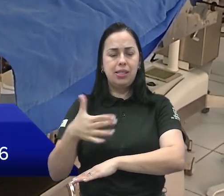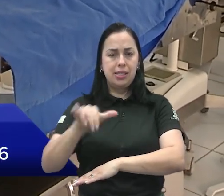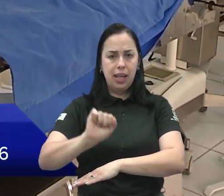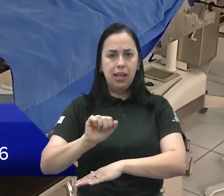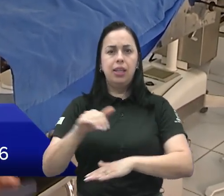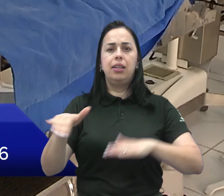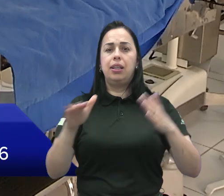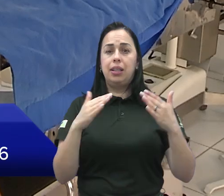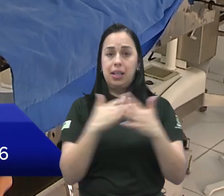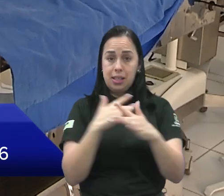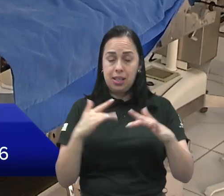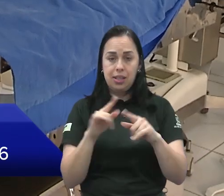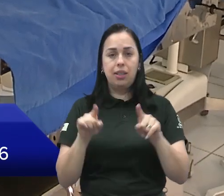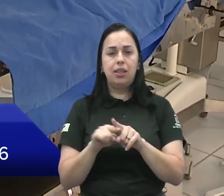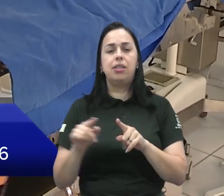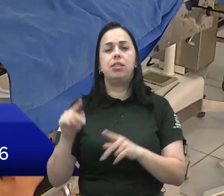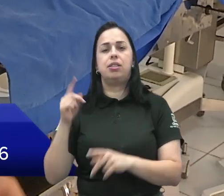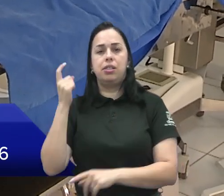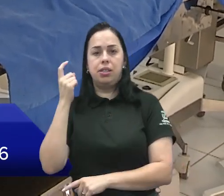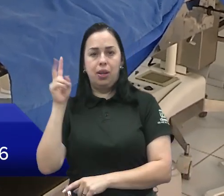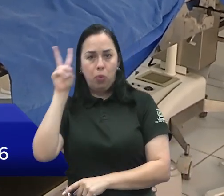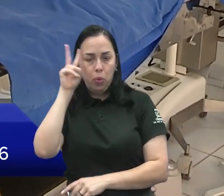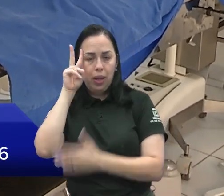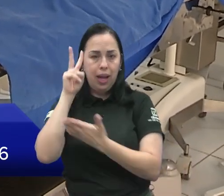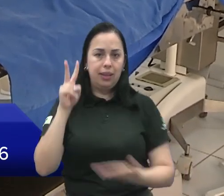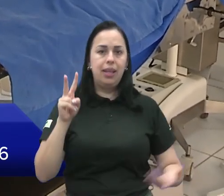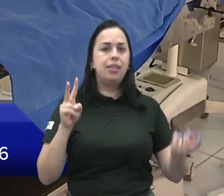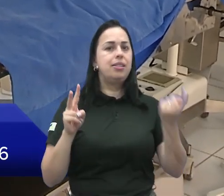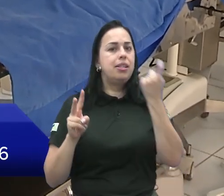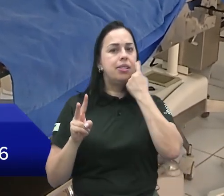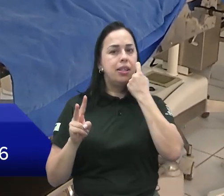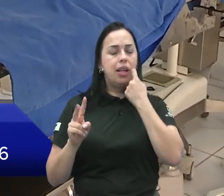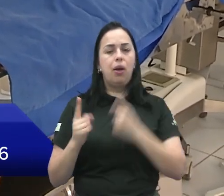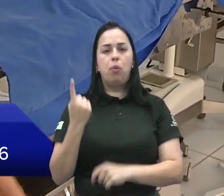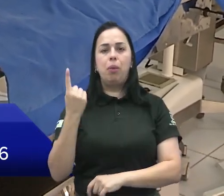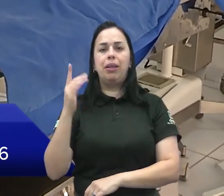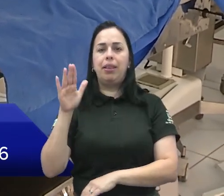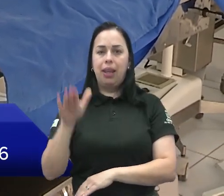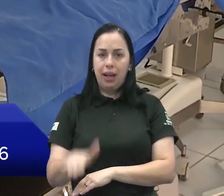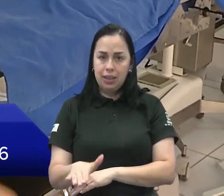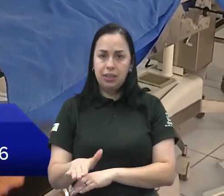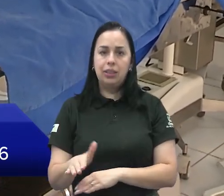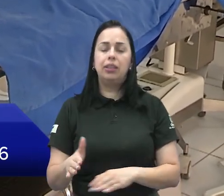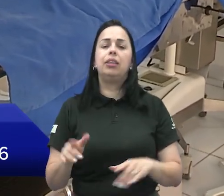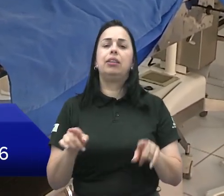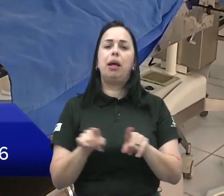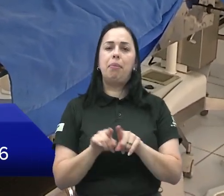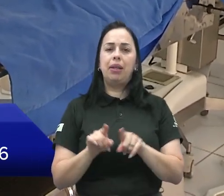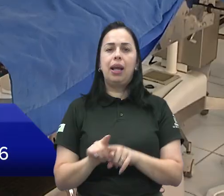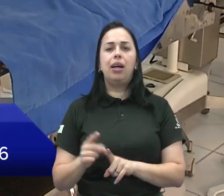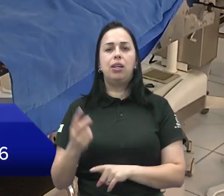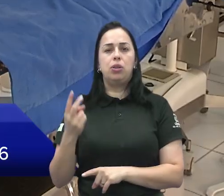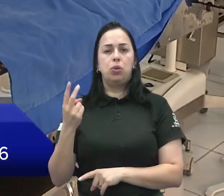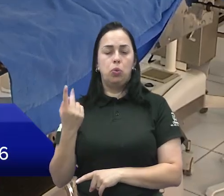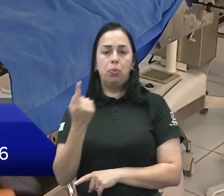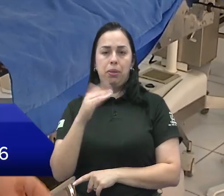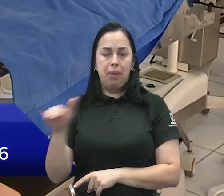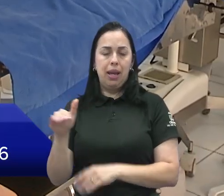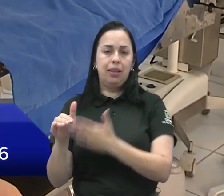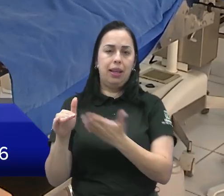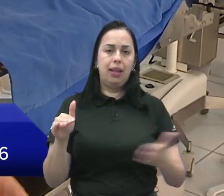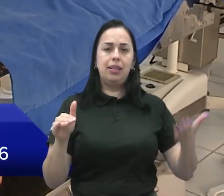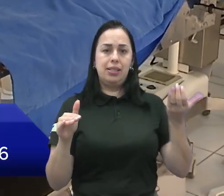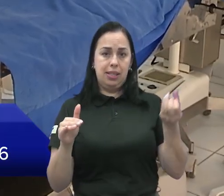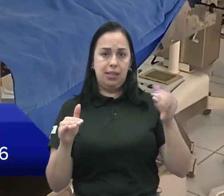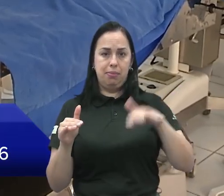no centro, de segunda a sexta-feira, das 8 da manhã à 1 da tarde e das 2h30 às 6h30. E o resultado